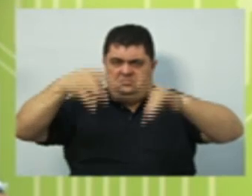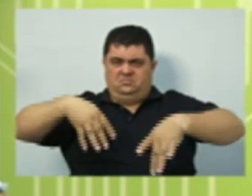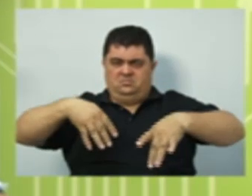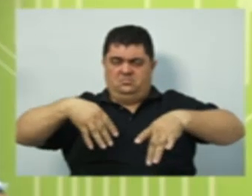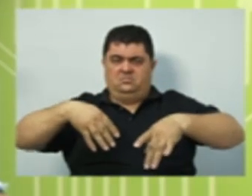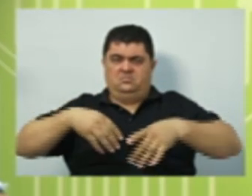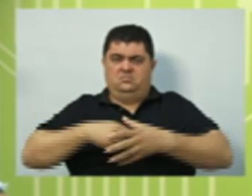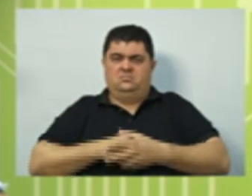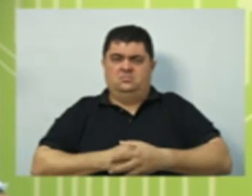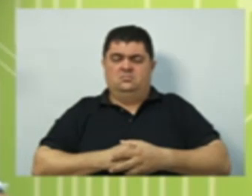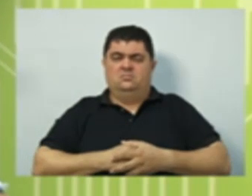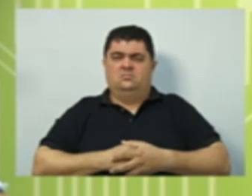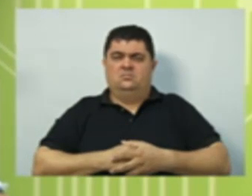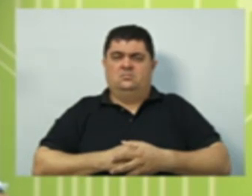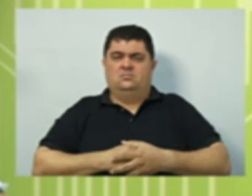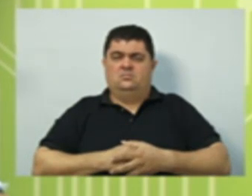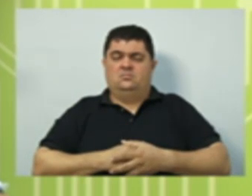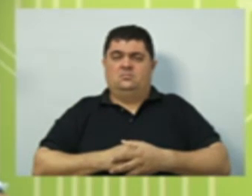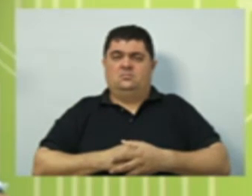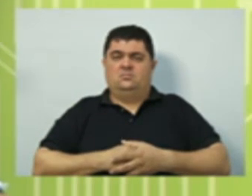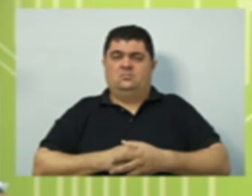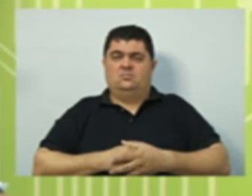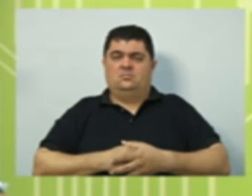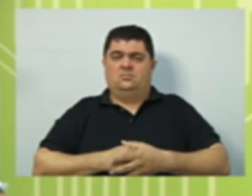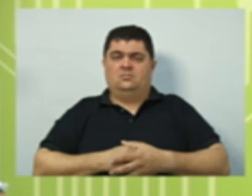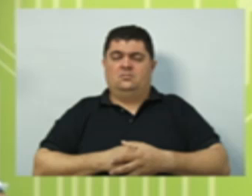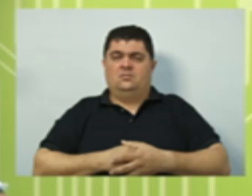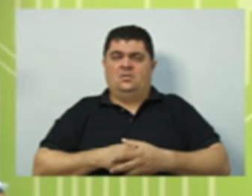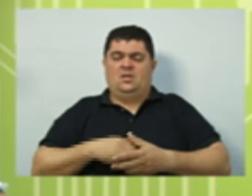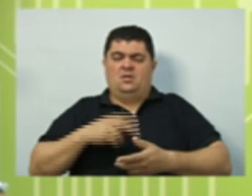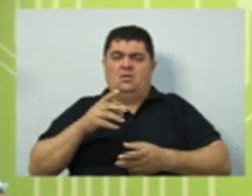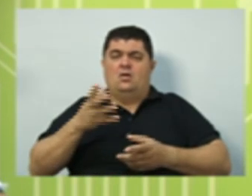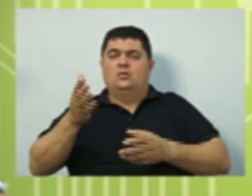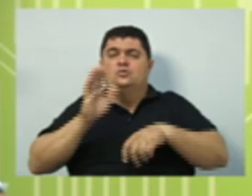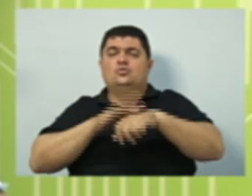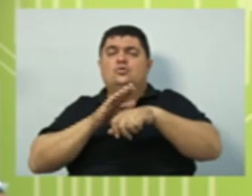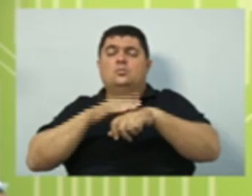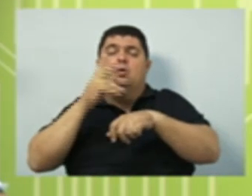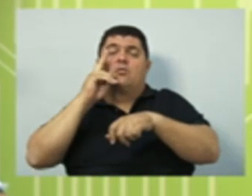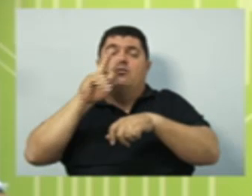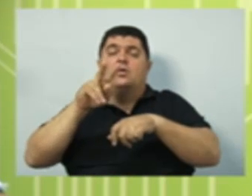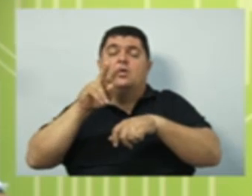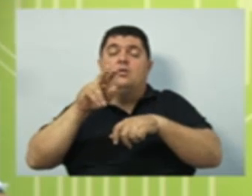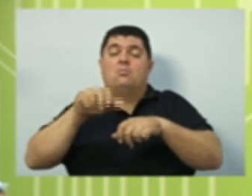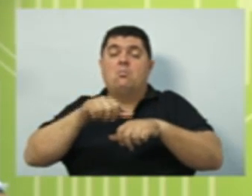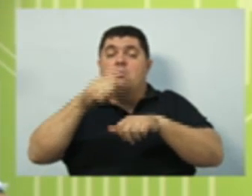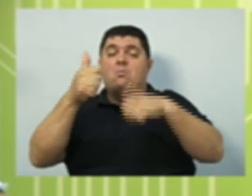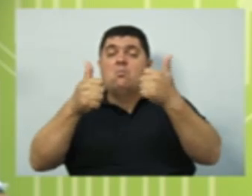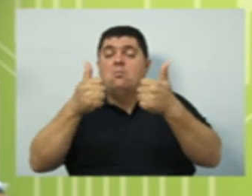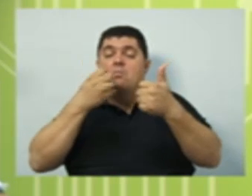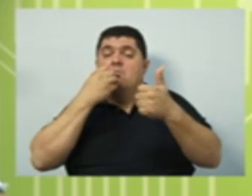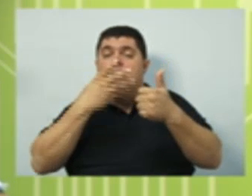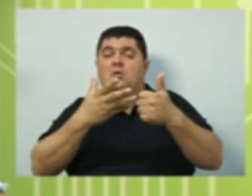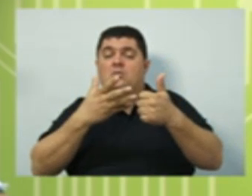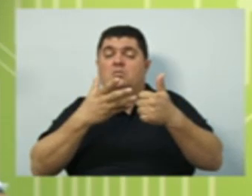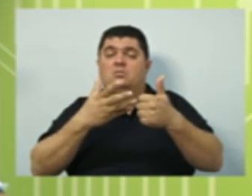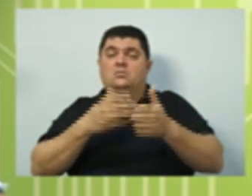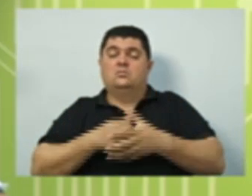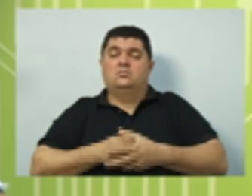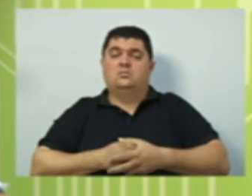Diego, nós estamos vendo só o aspecto negativo, queremos chamar para um aspecto positivo. Essa mais